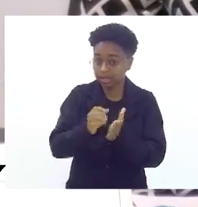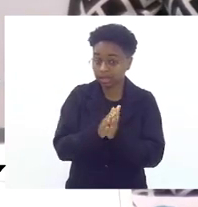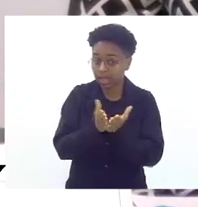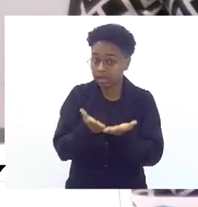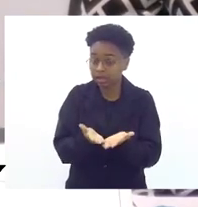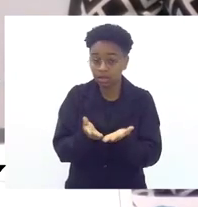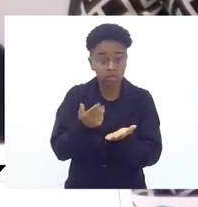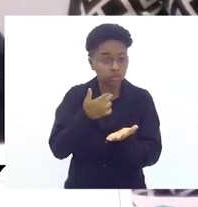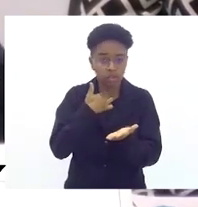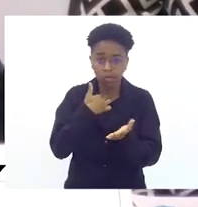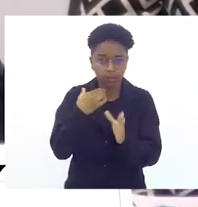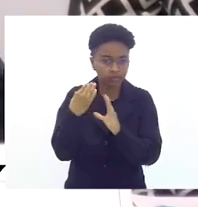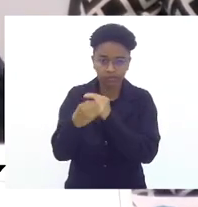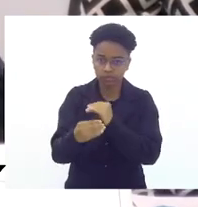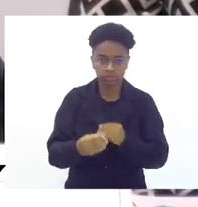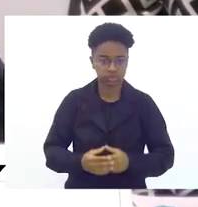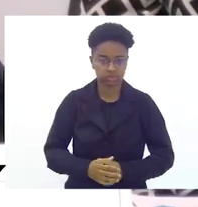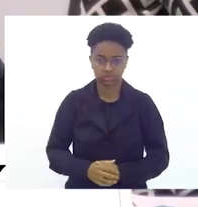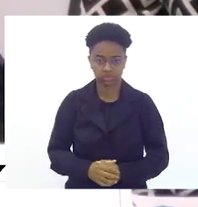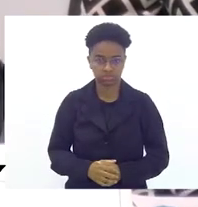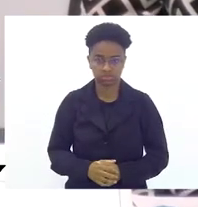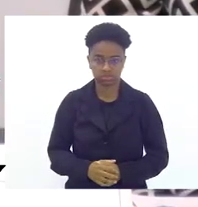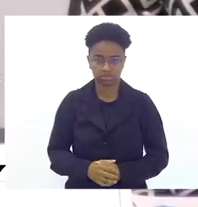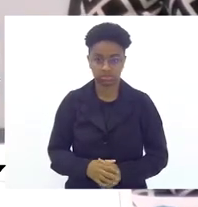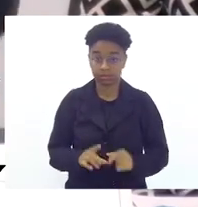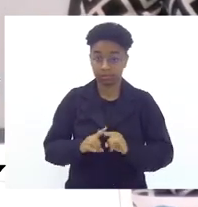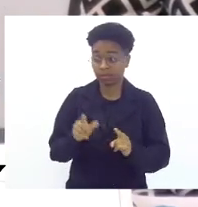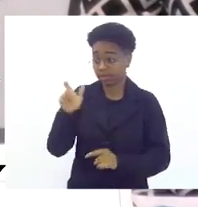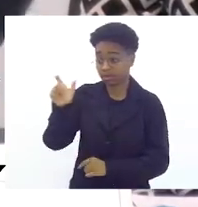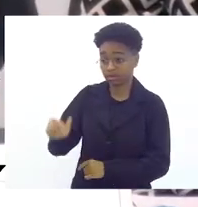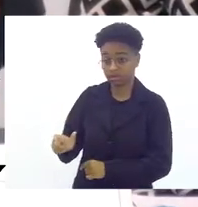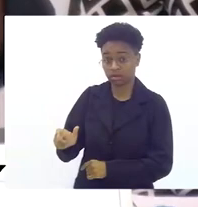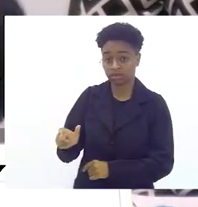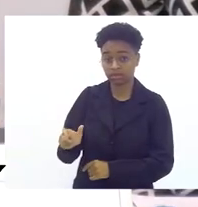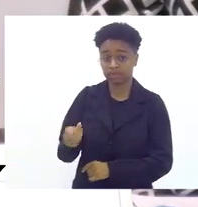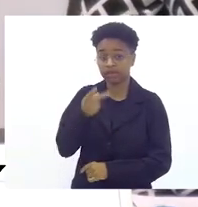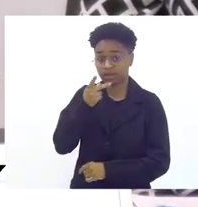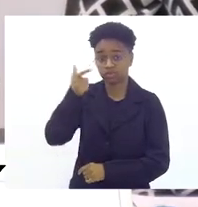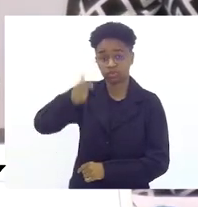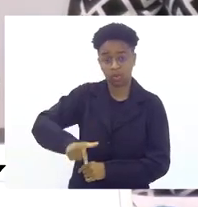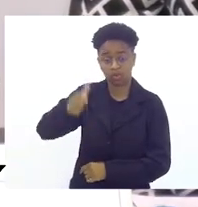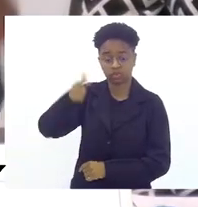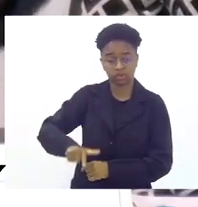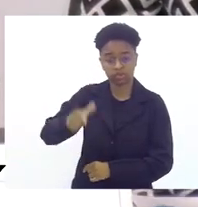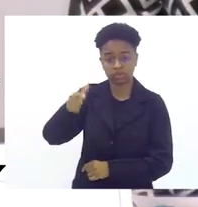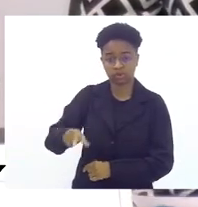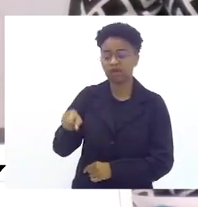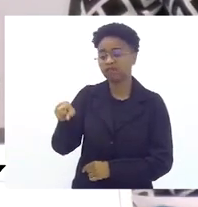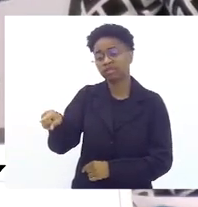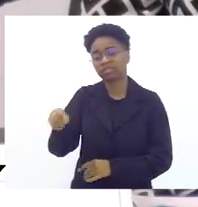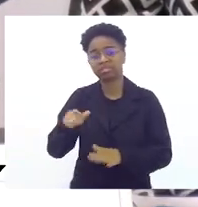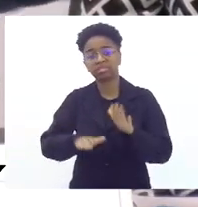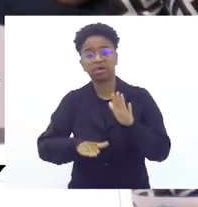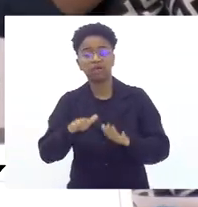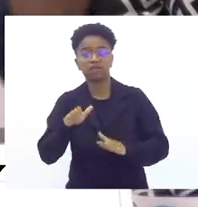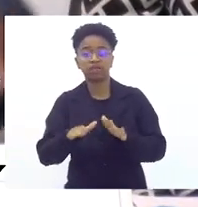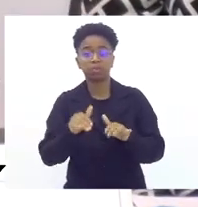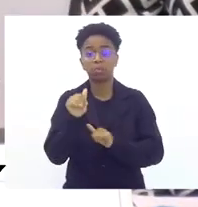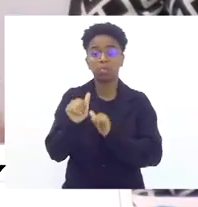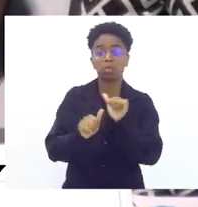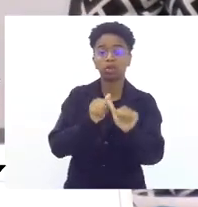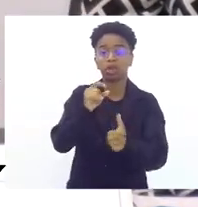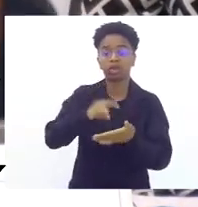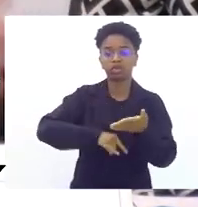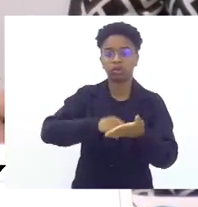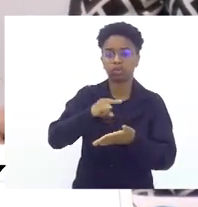não pode ser foragido E ele simplesmente de forma incisiva você pode ter mudado